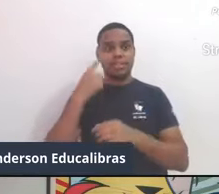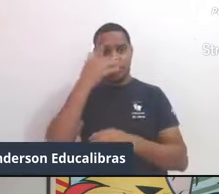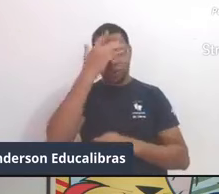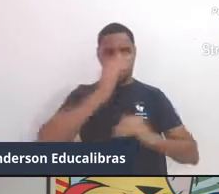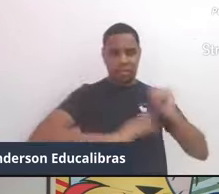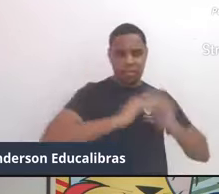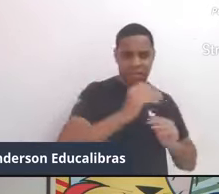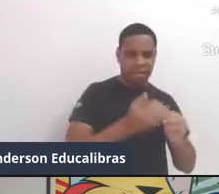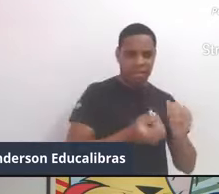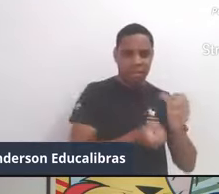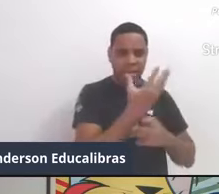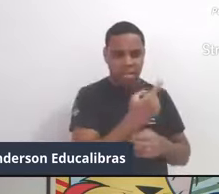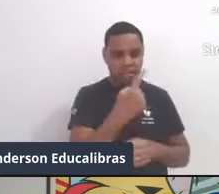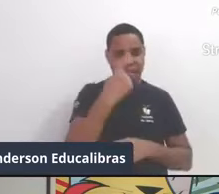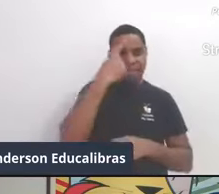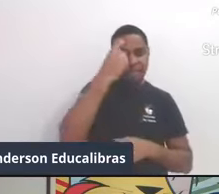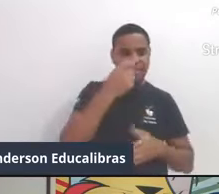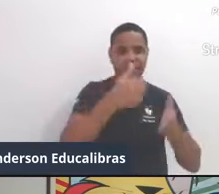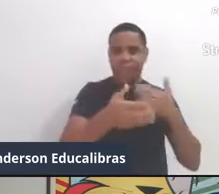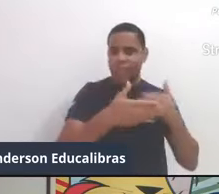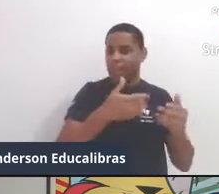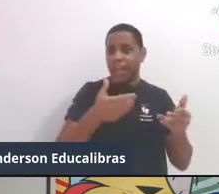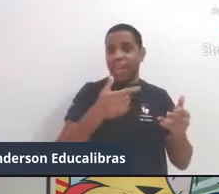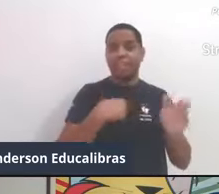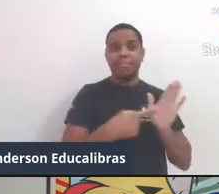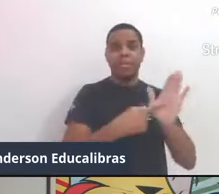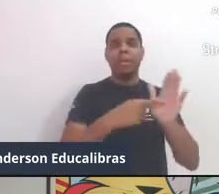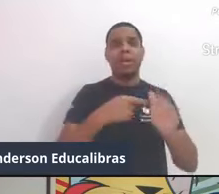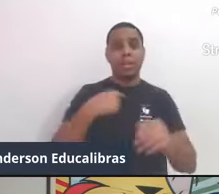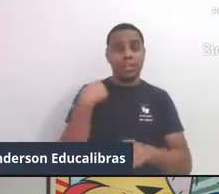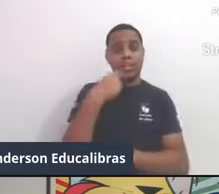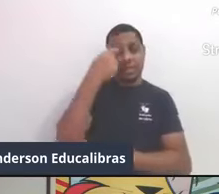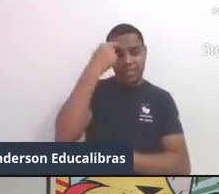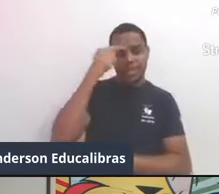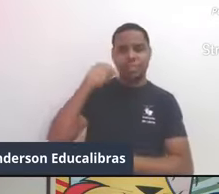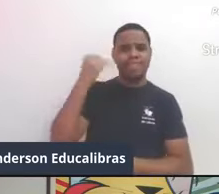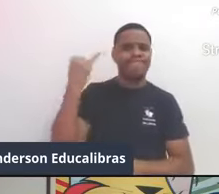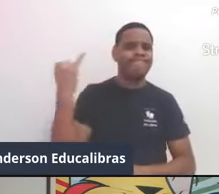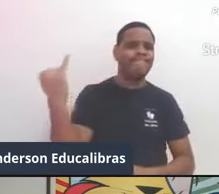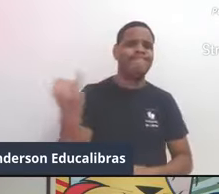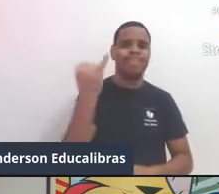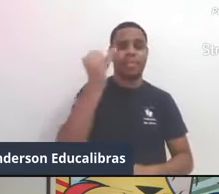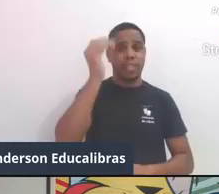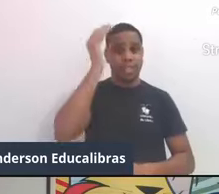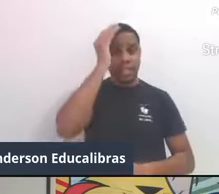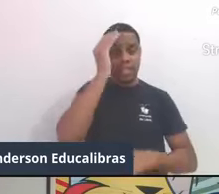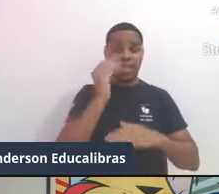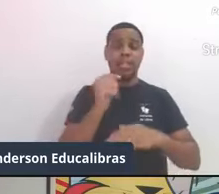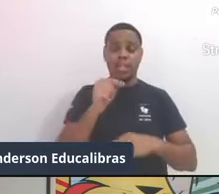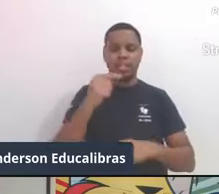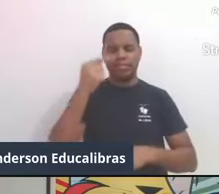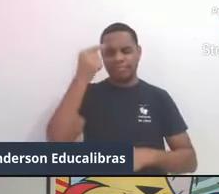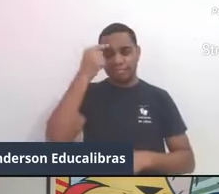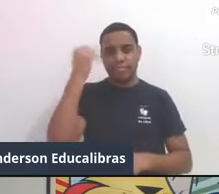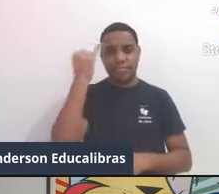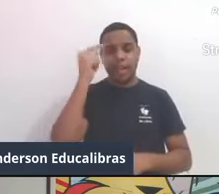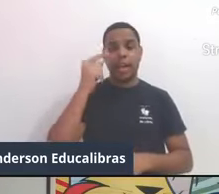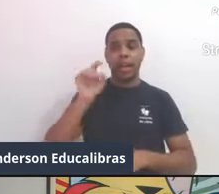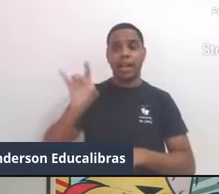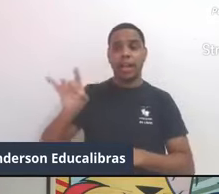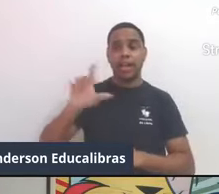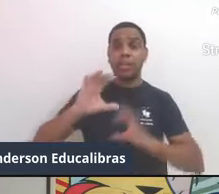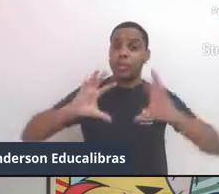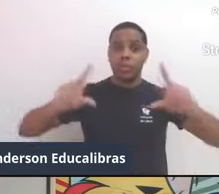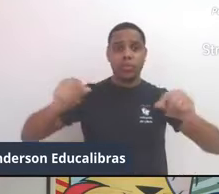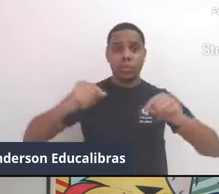ele. Para nós, isso é fundamental. Numa instituição como a nossa, é chegar nesse ponto. Para todo